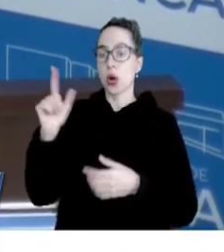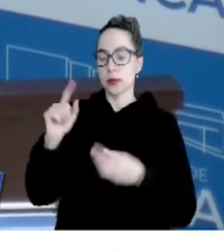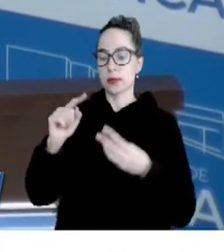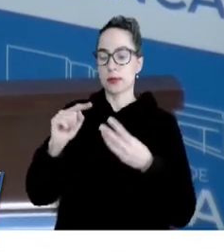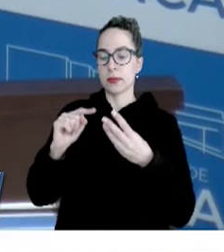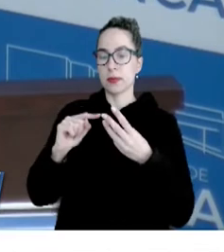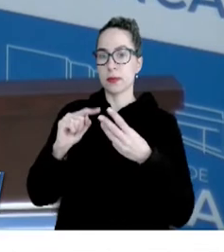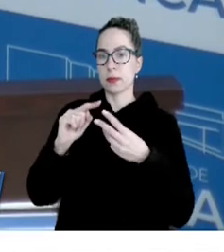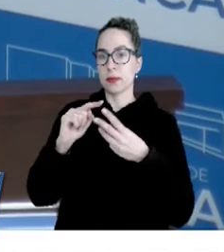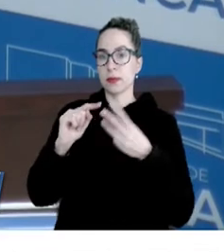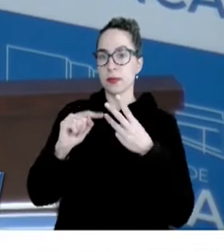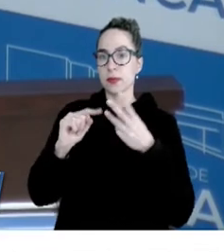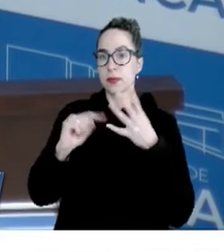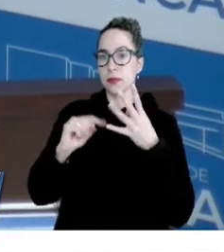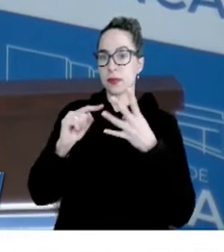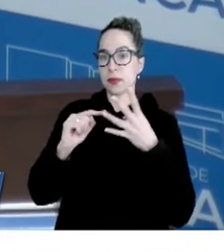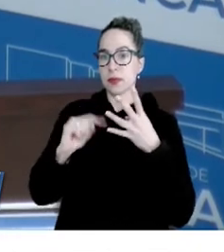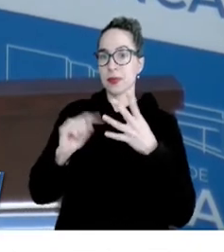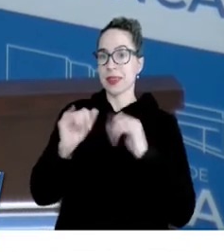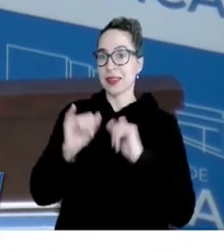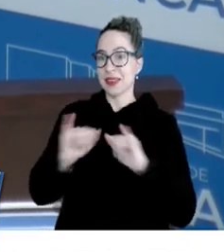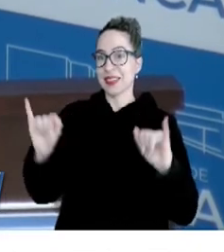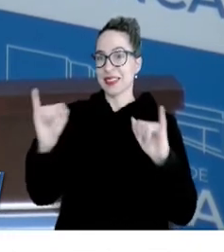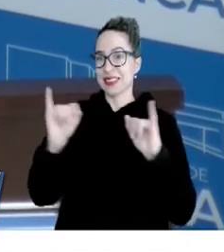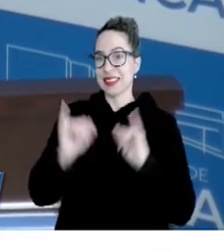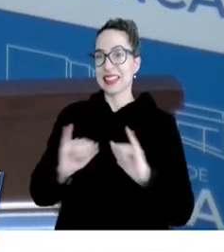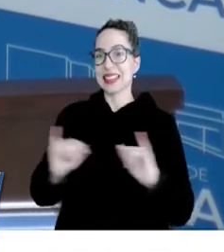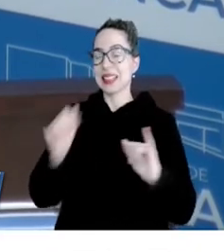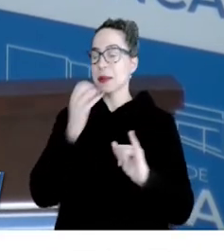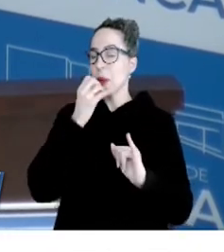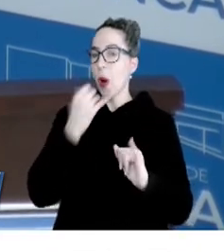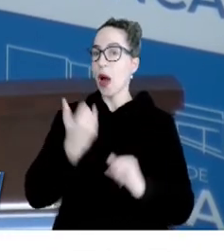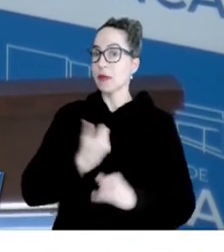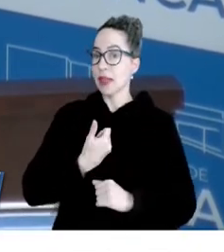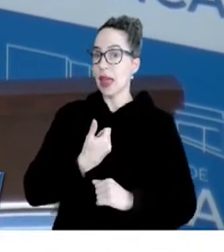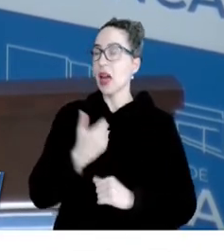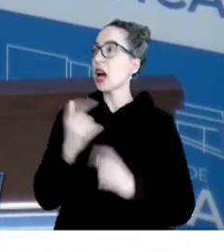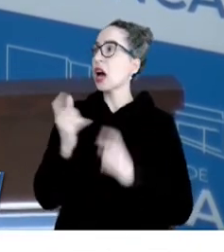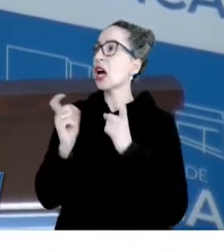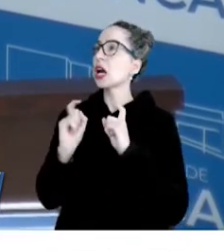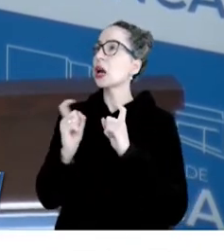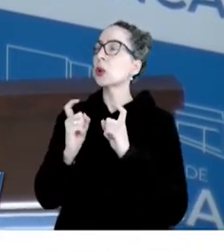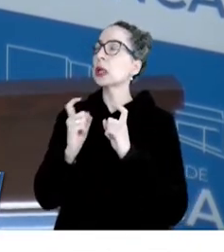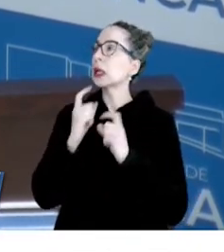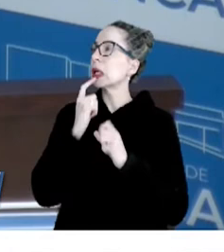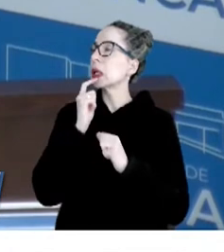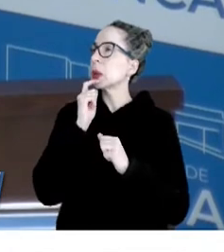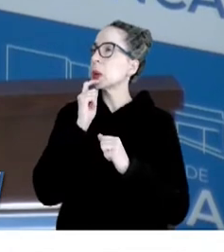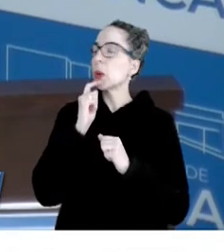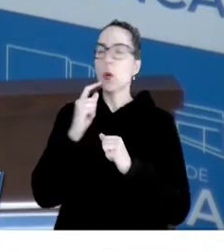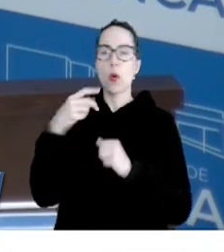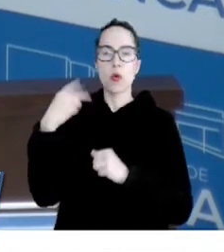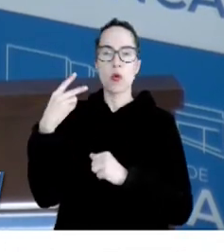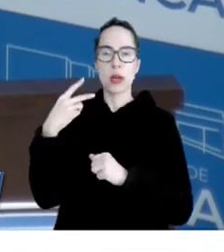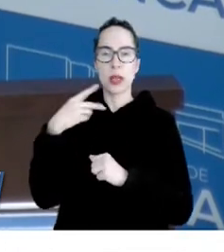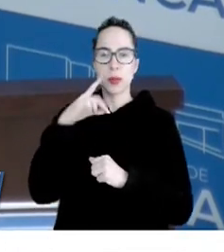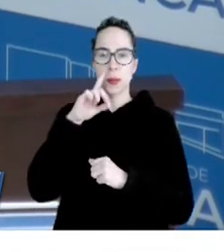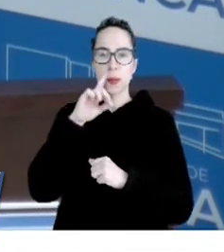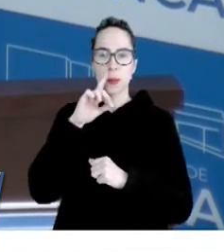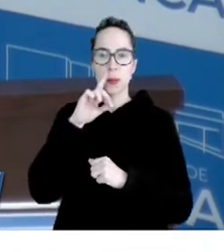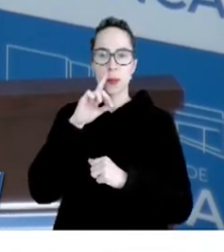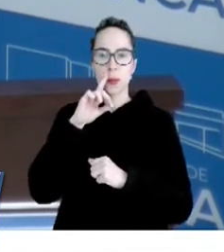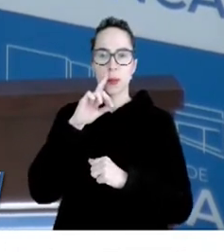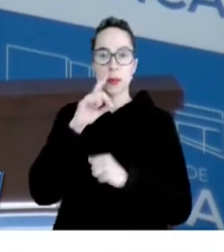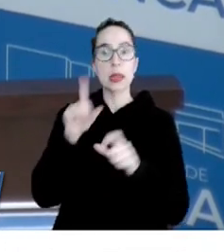gratas notícias que eu tive, uma reunião com o vereador Donizete da Farmácia, que também